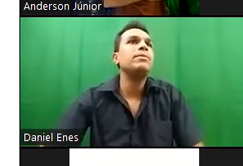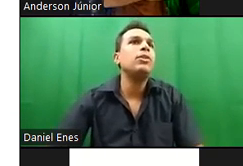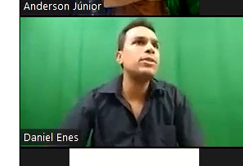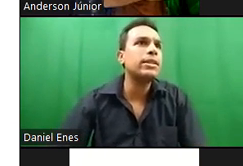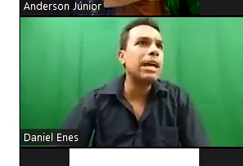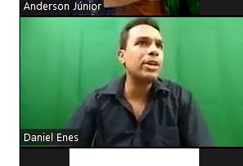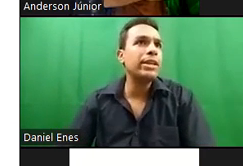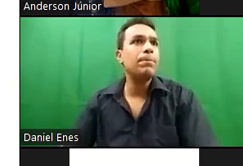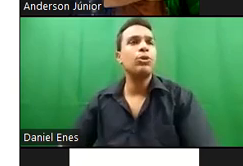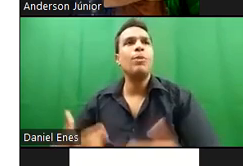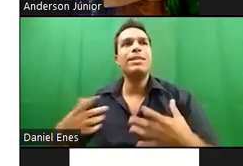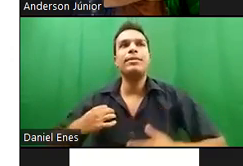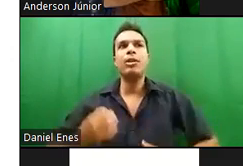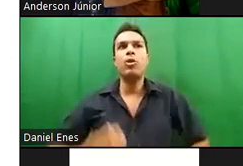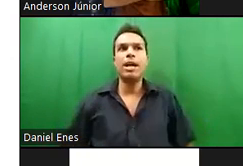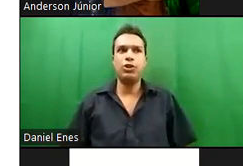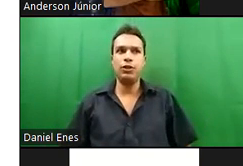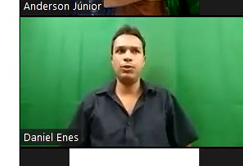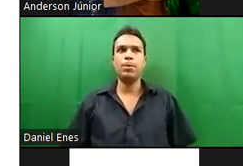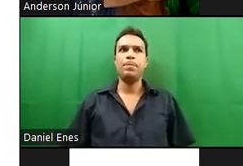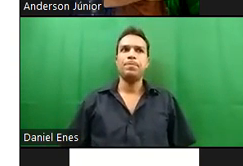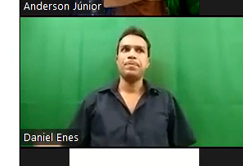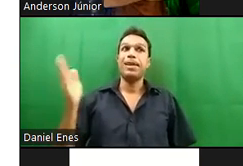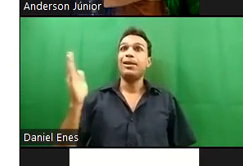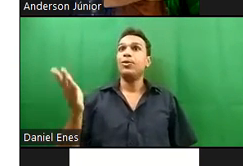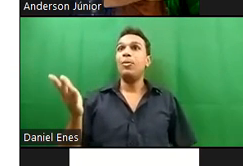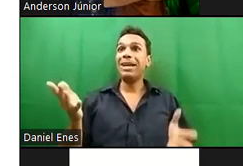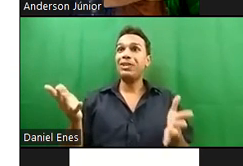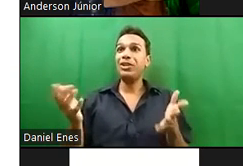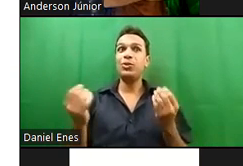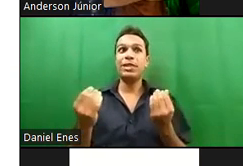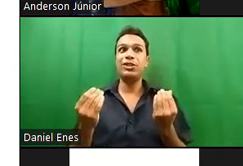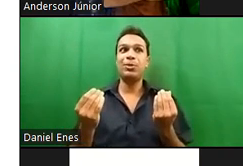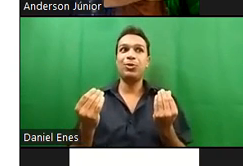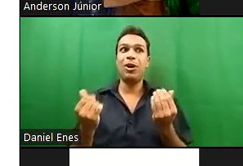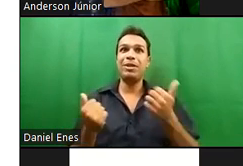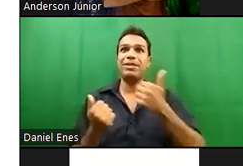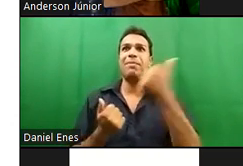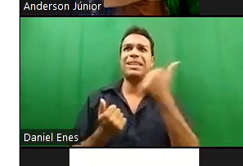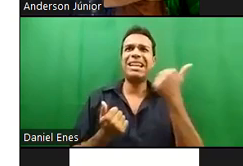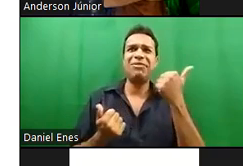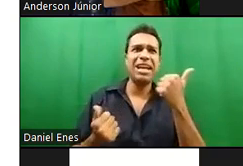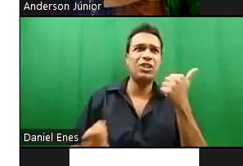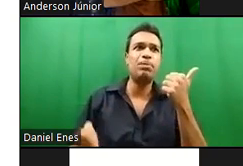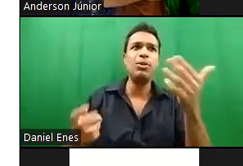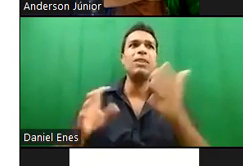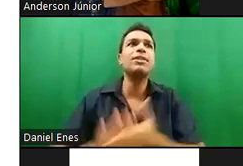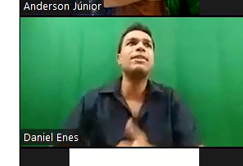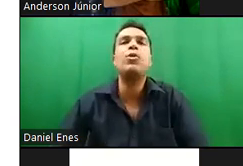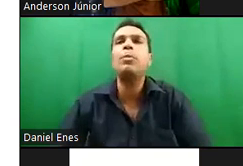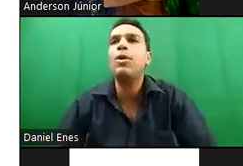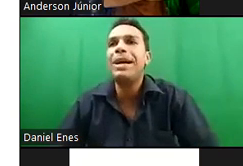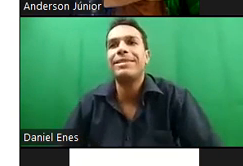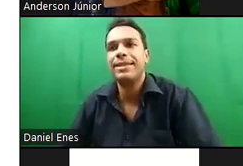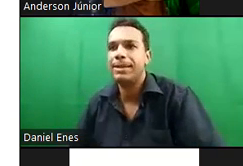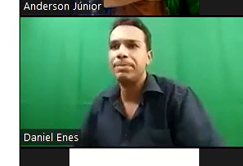Análise morfossintática ainda, pronomes interrogativos. Como é que a gente usa esses pronomes? Sempre lá na frente. Por que você